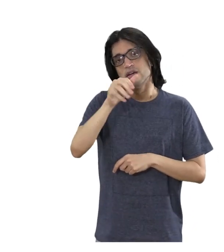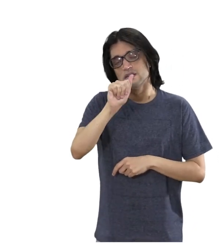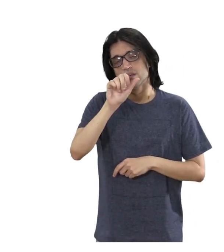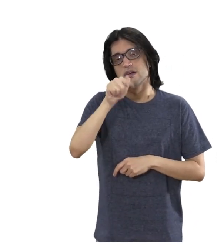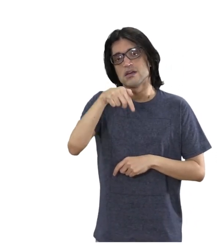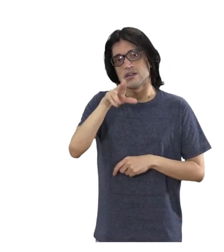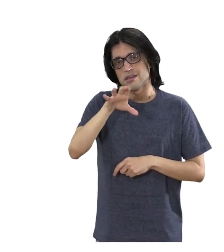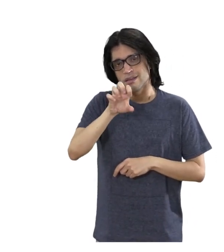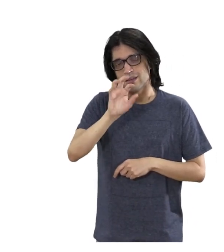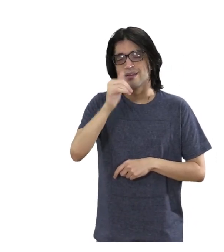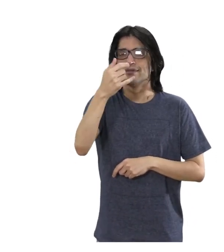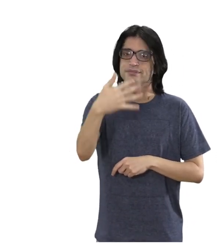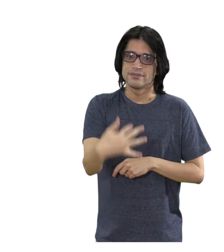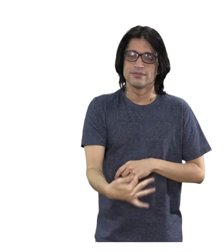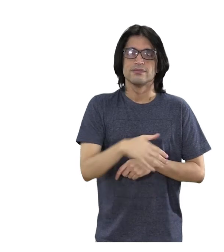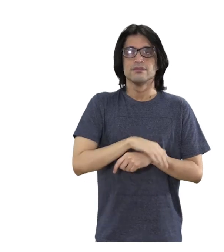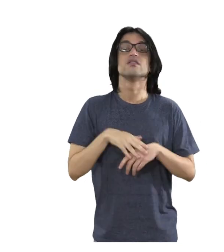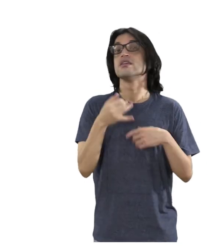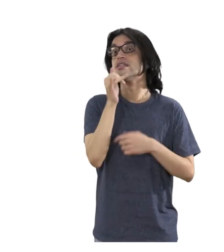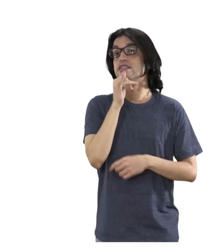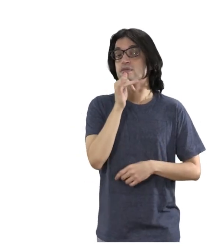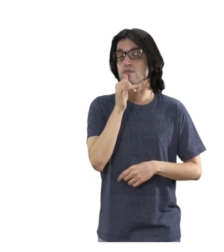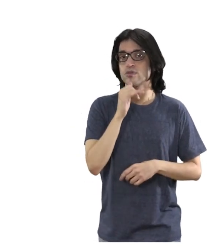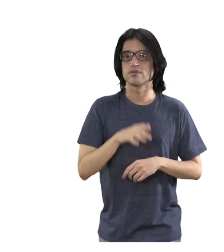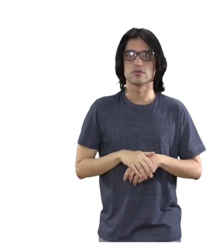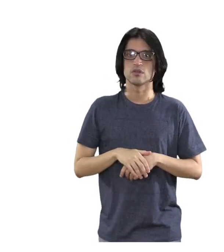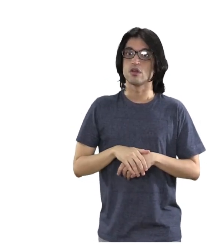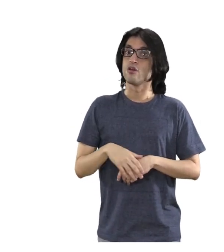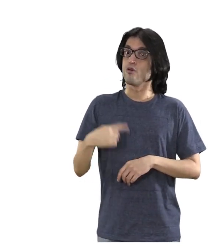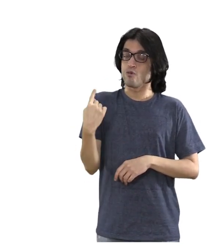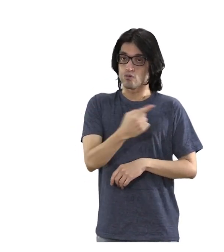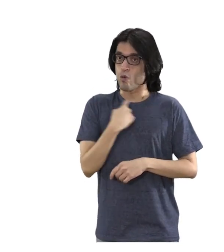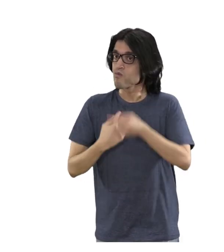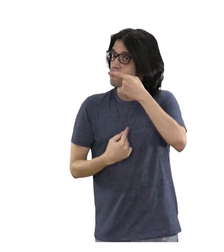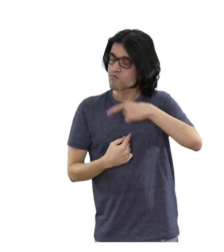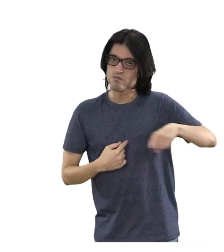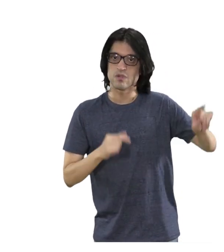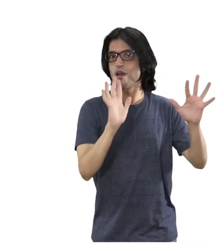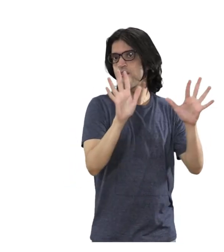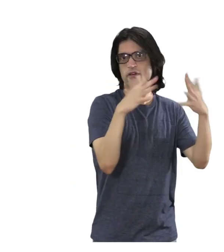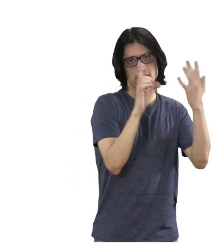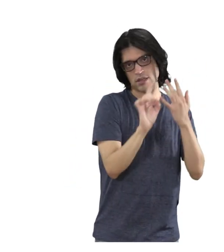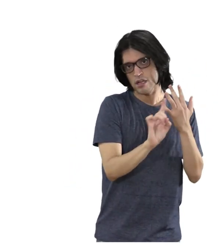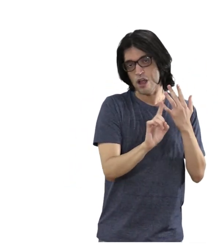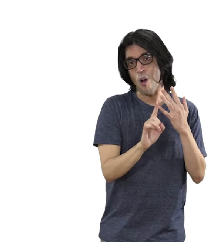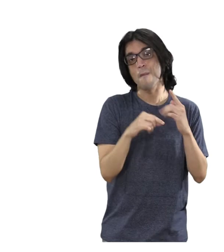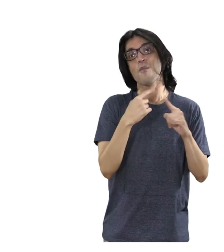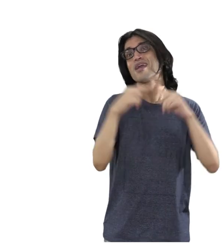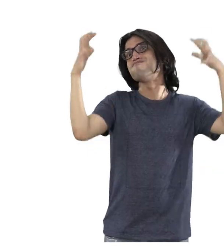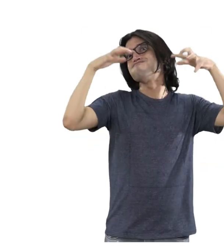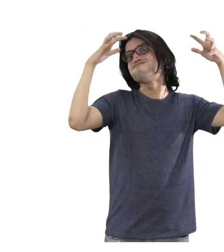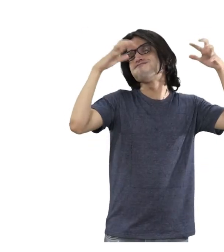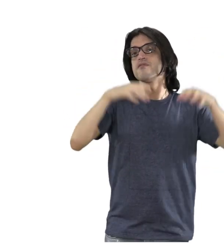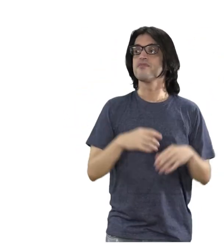desde que e etc. Temos como exemplo: não fomos à festa, pois estava chovendo muito. Ele não